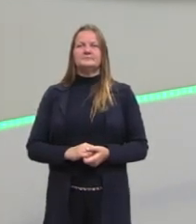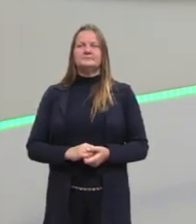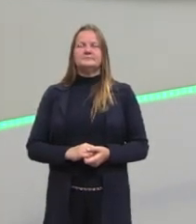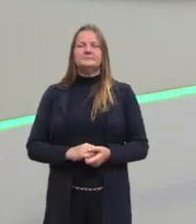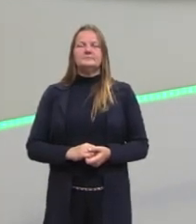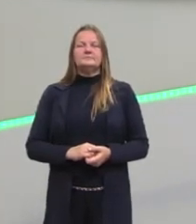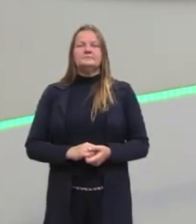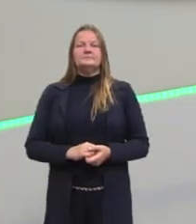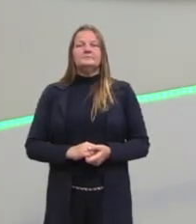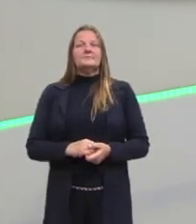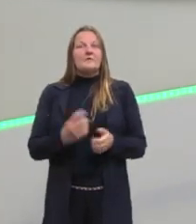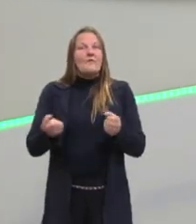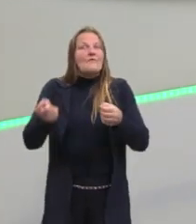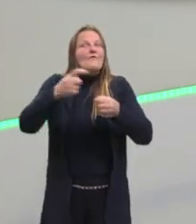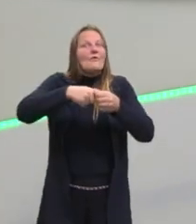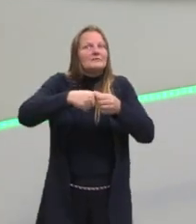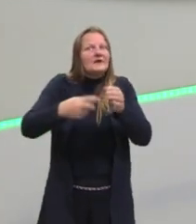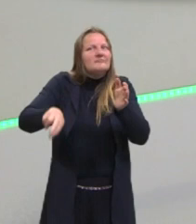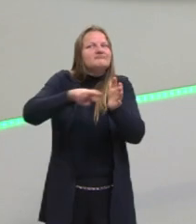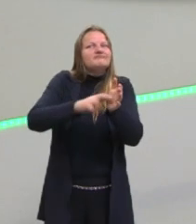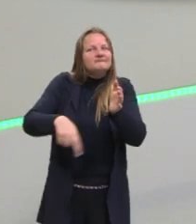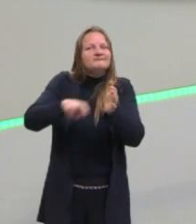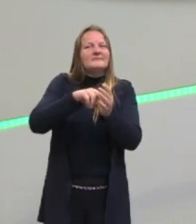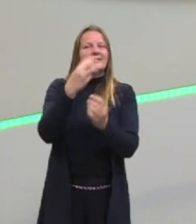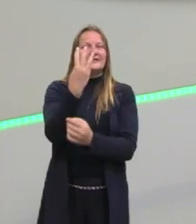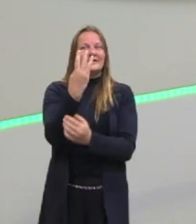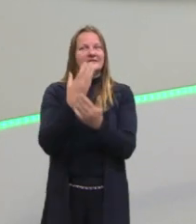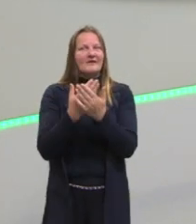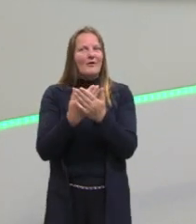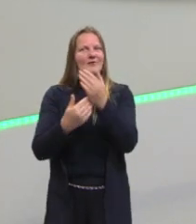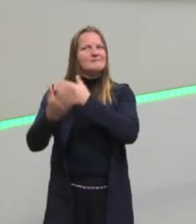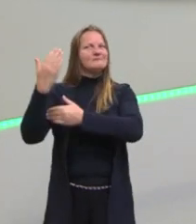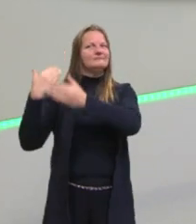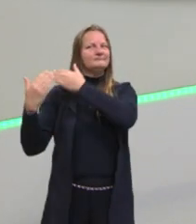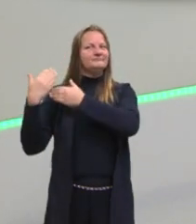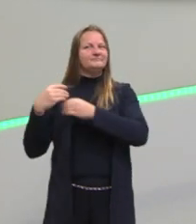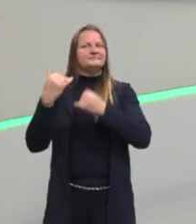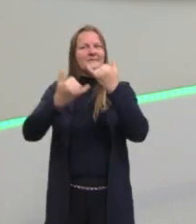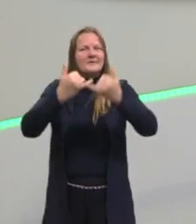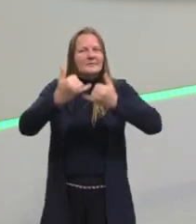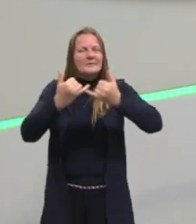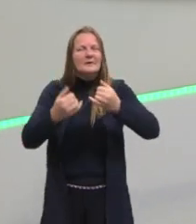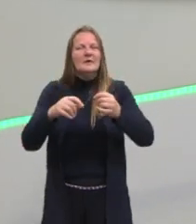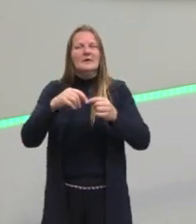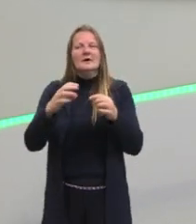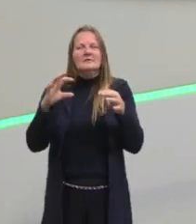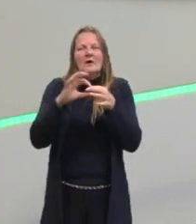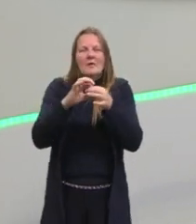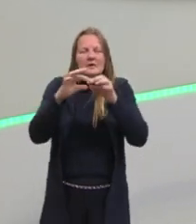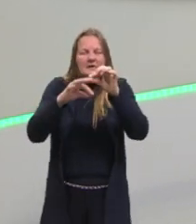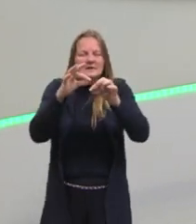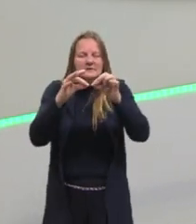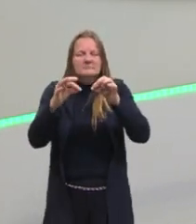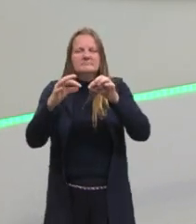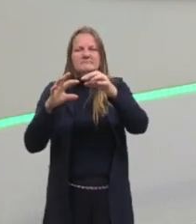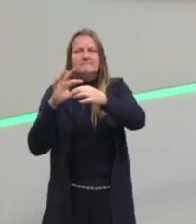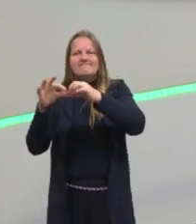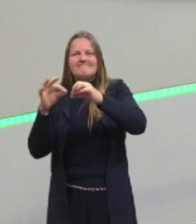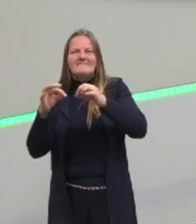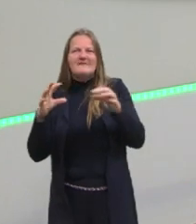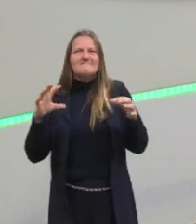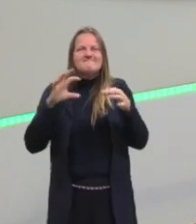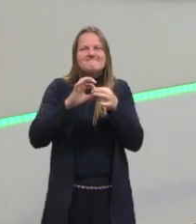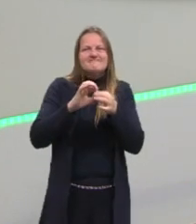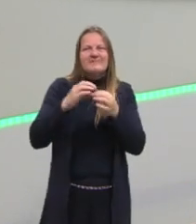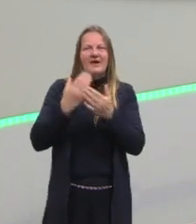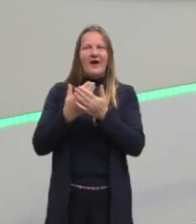vocês três aulas anteriores que a gente já falou. Eu brinco com vocês que as minhas aulas elas vão se amarrando, né? Eu dou uma aula que